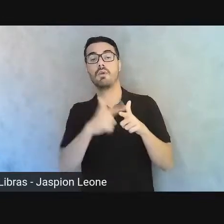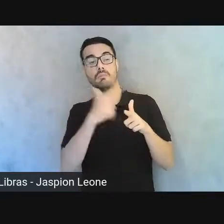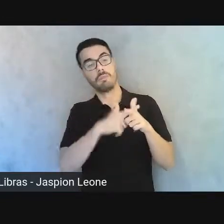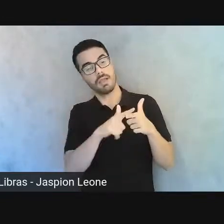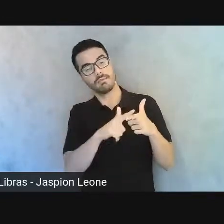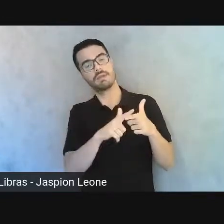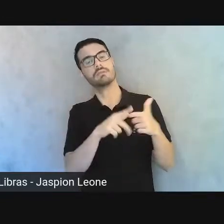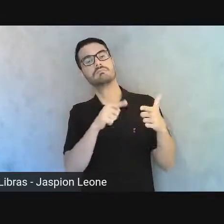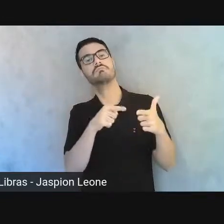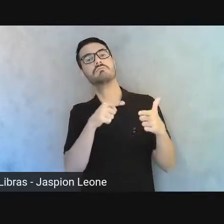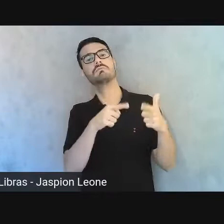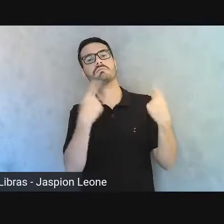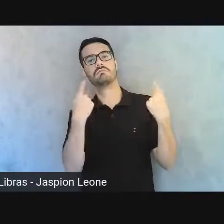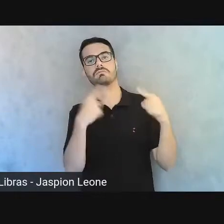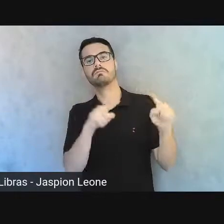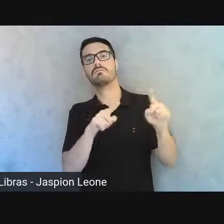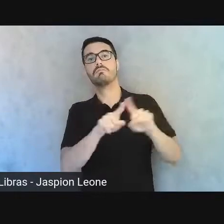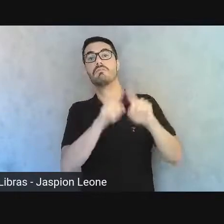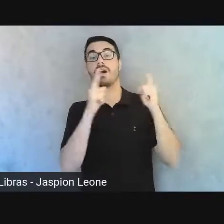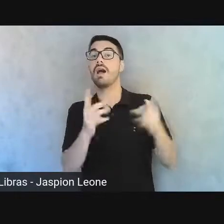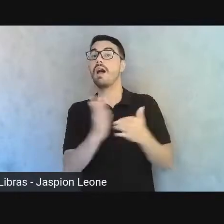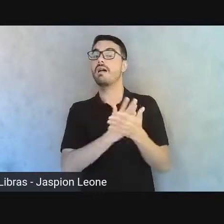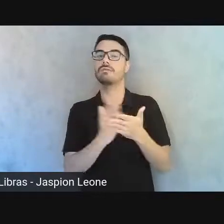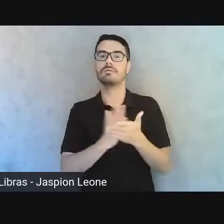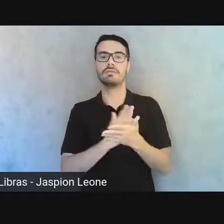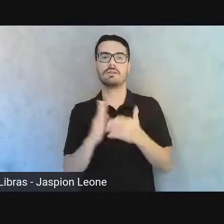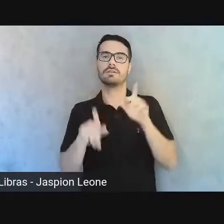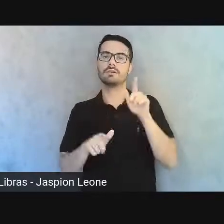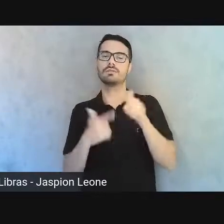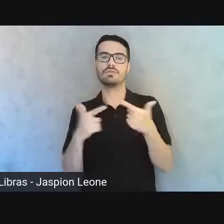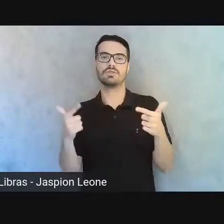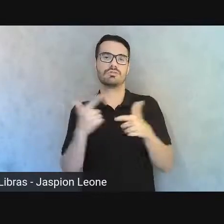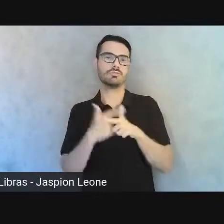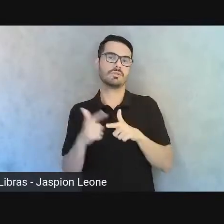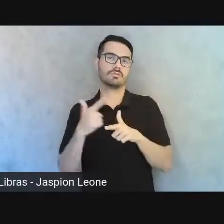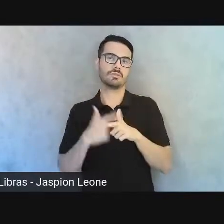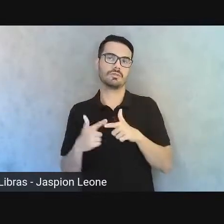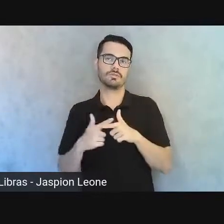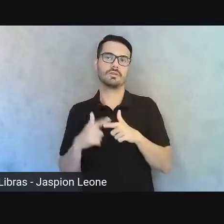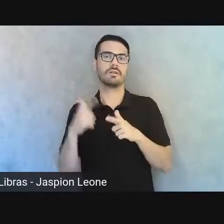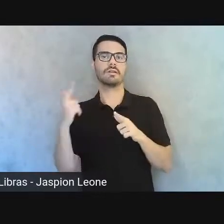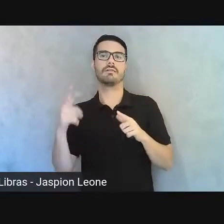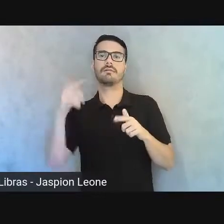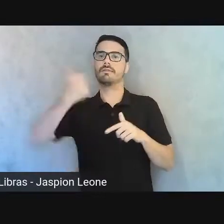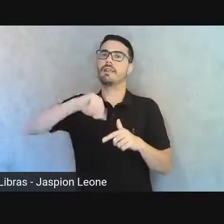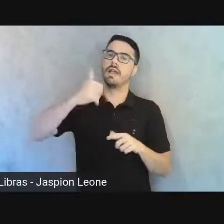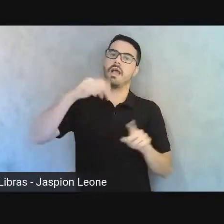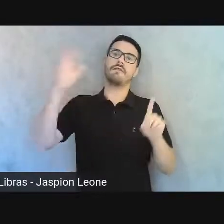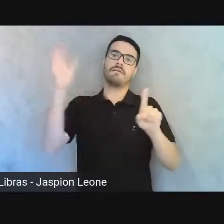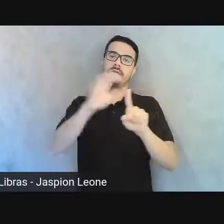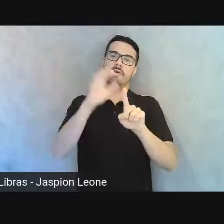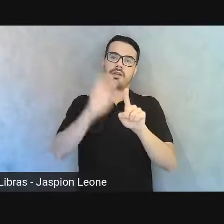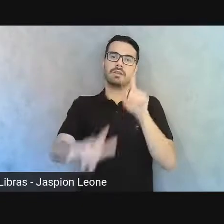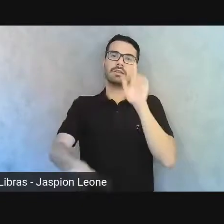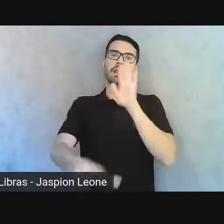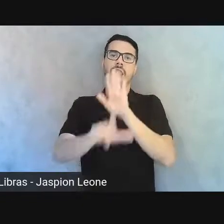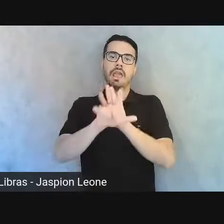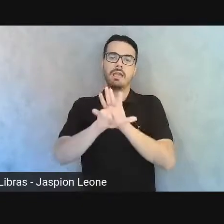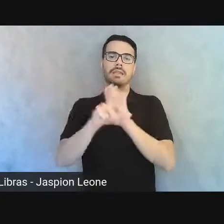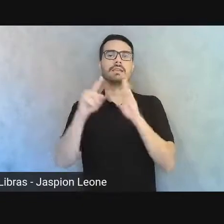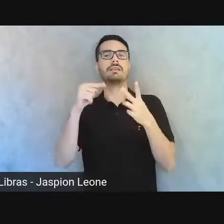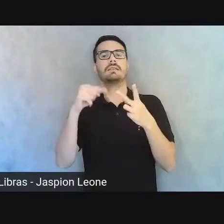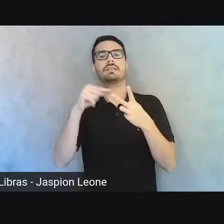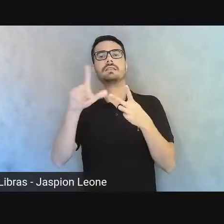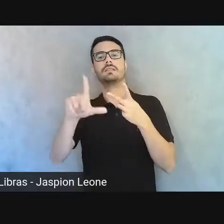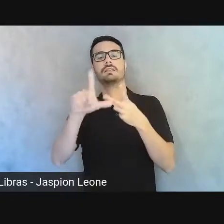necessariamente existiam. Então, por isso a escolha por avaliar o impacto legislativo desse projeto de lei, o